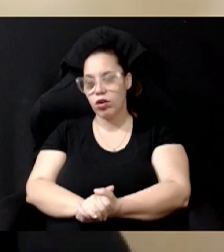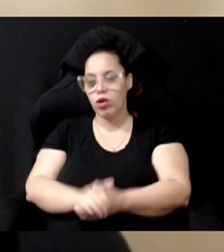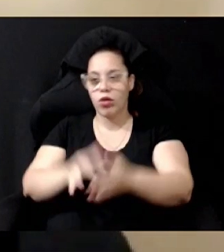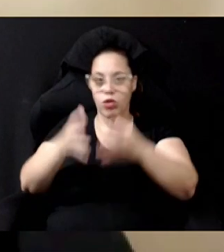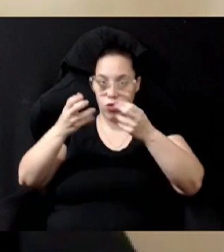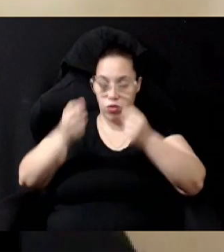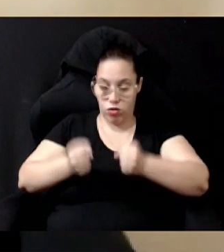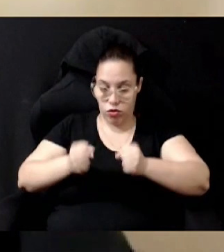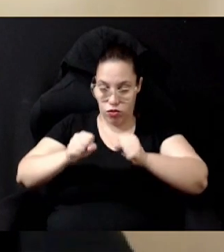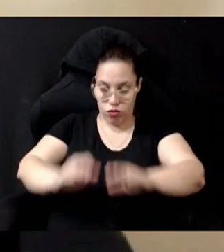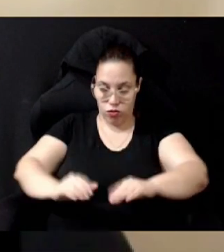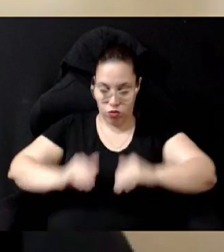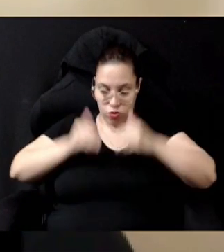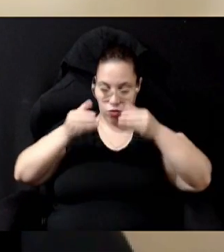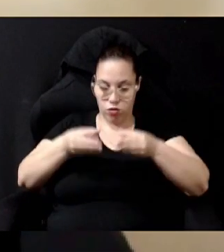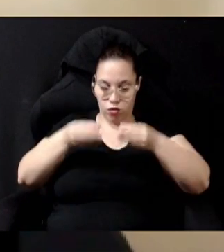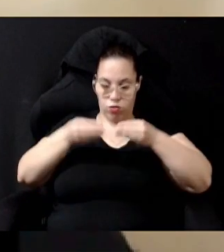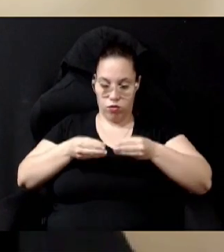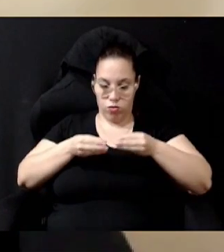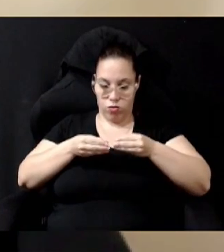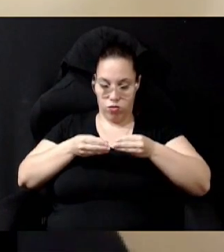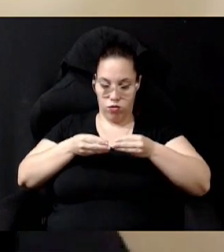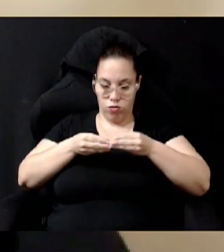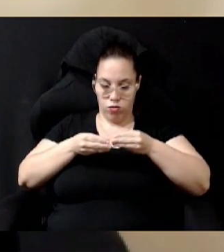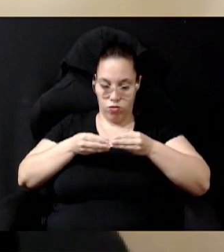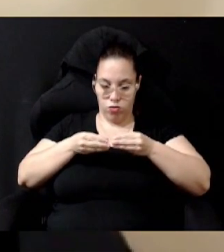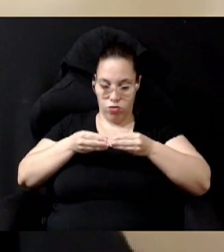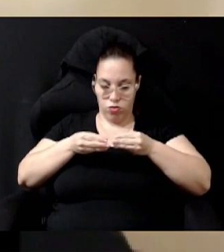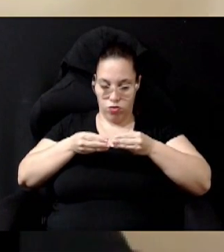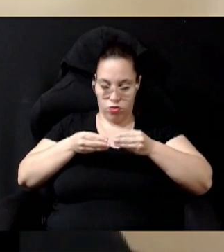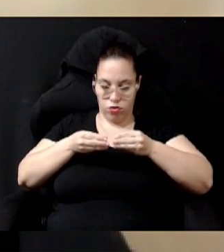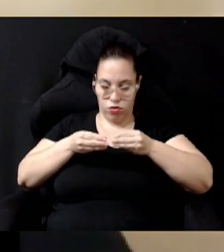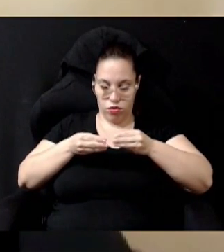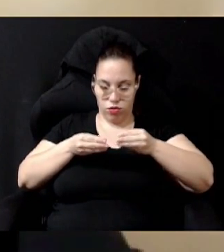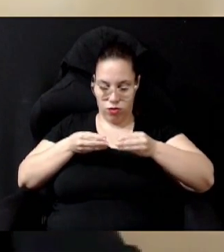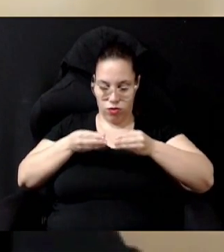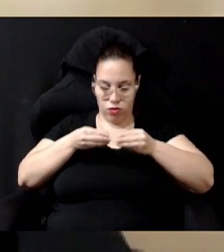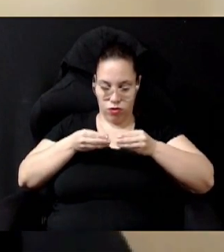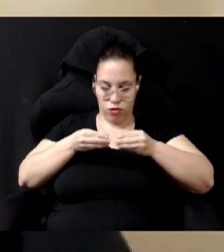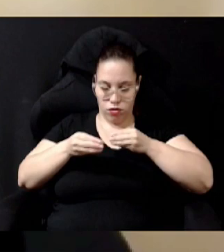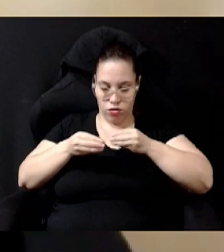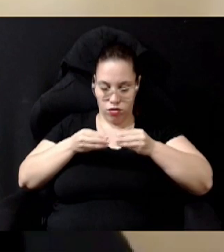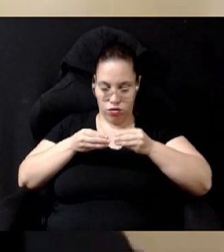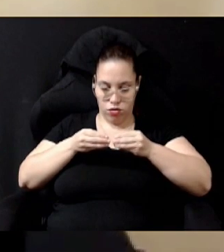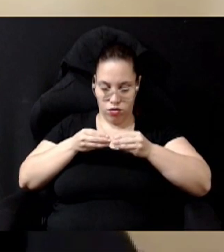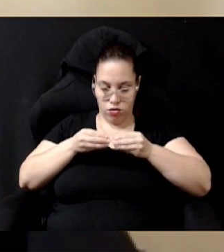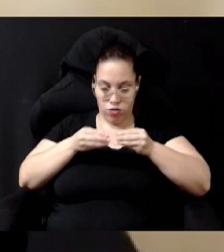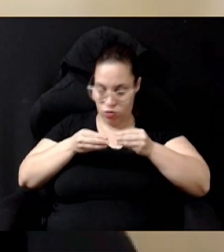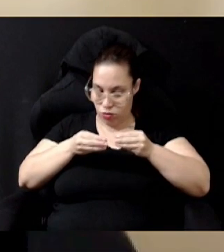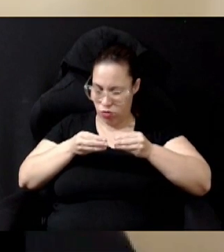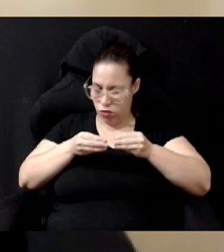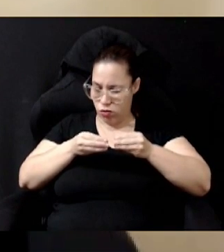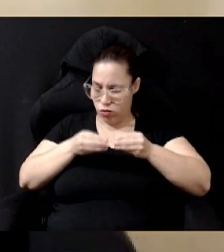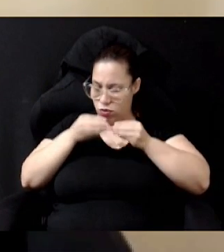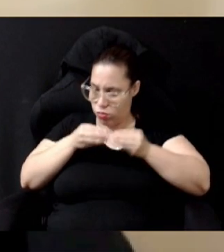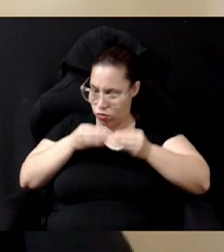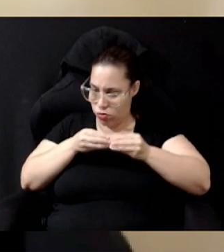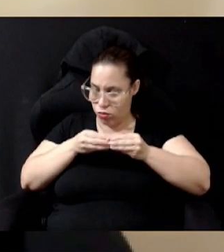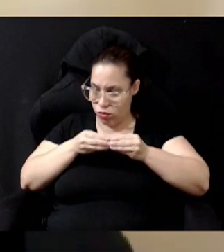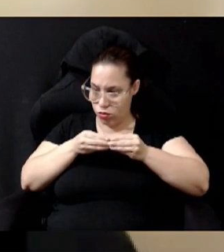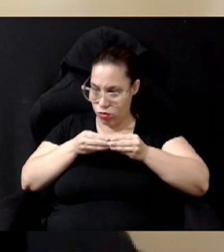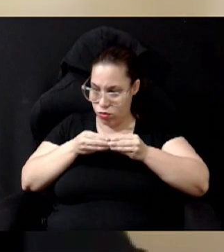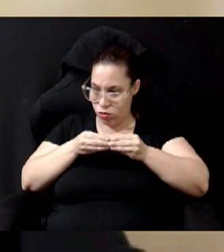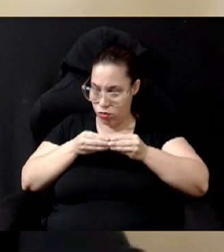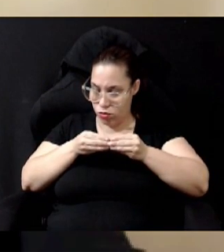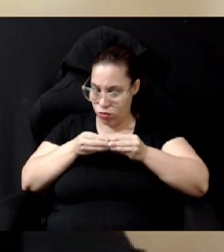mão. Você precisa coordenar o movimento, inibir funções desnecessárias, estimular as funções